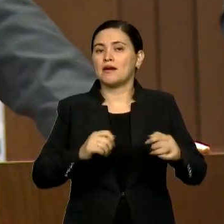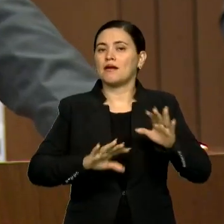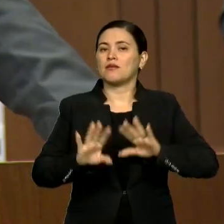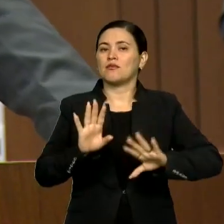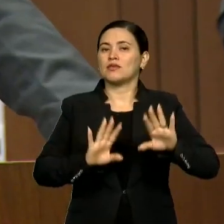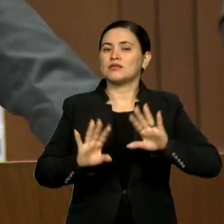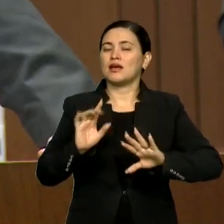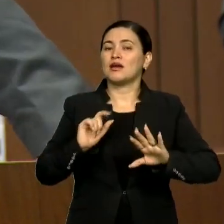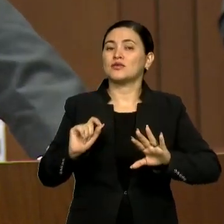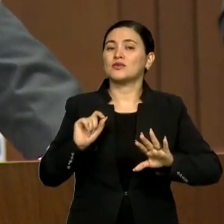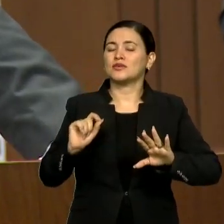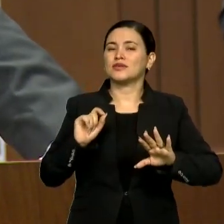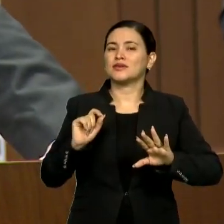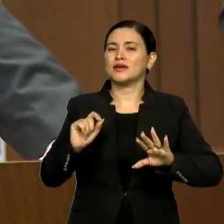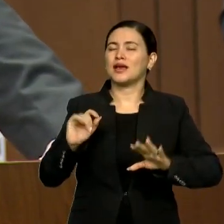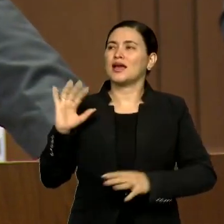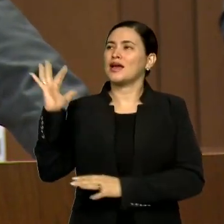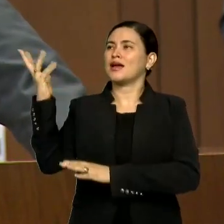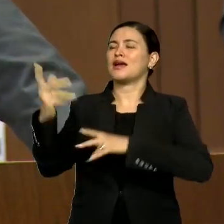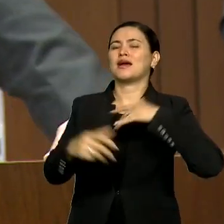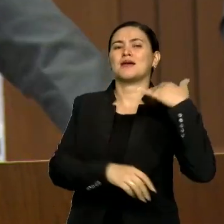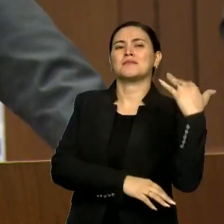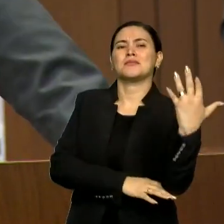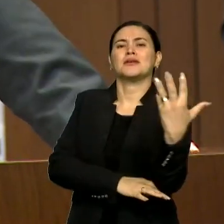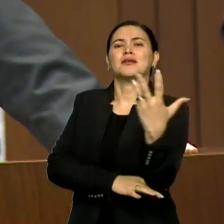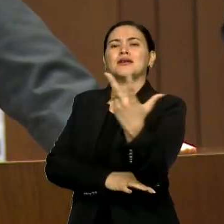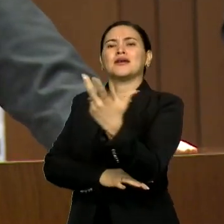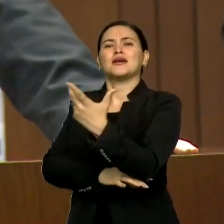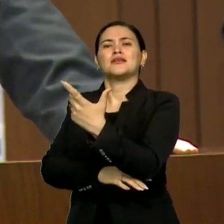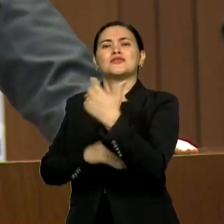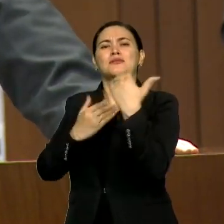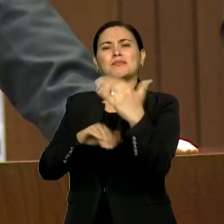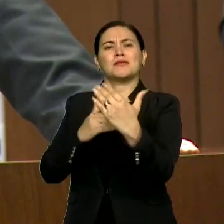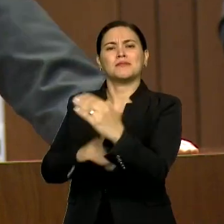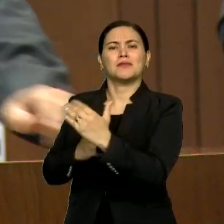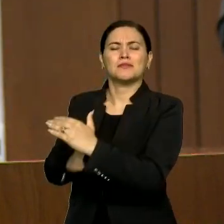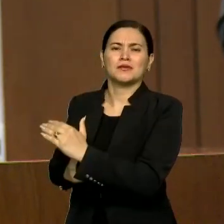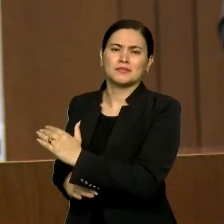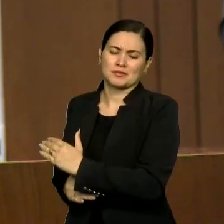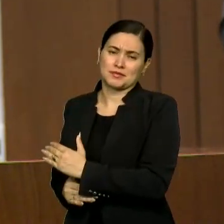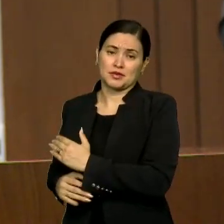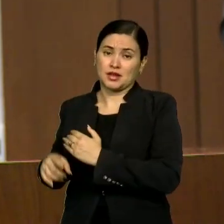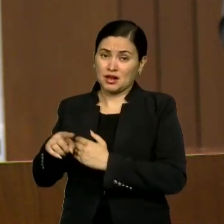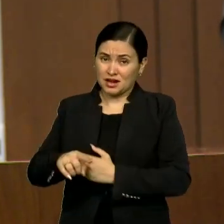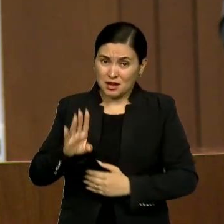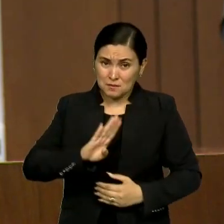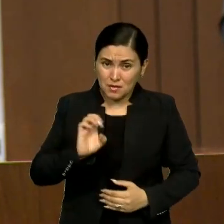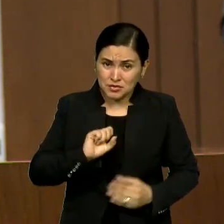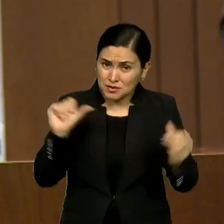vista que Balsas é um dos municípios que mais desmatam o seu Cerrado. E